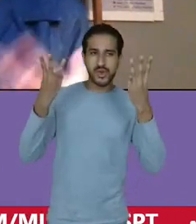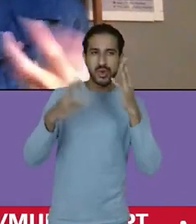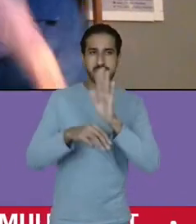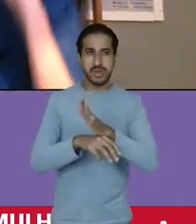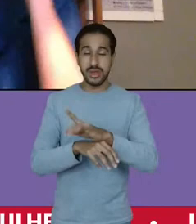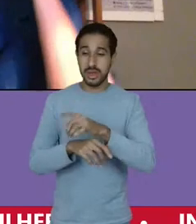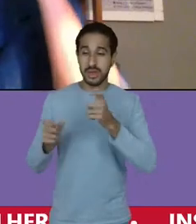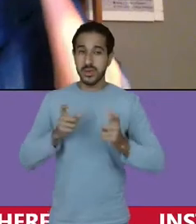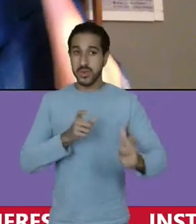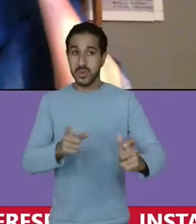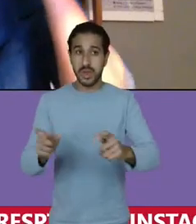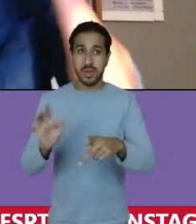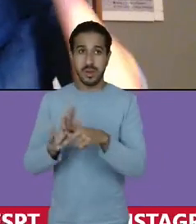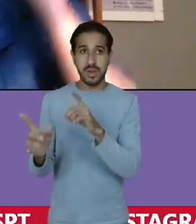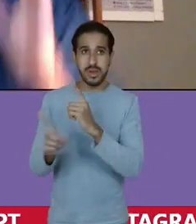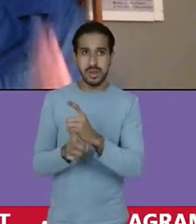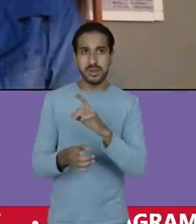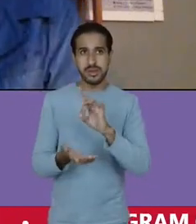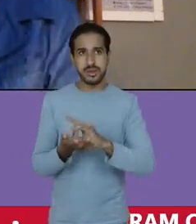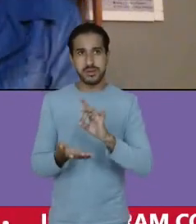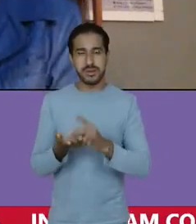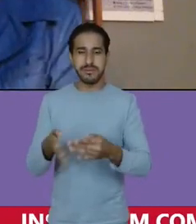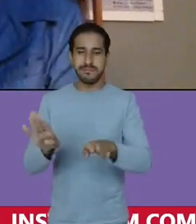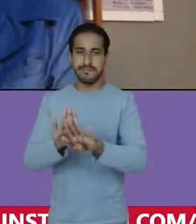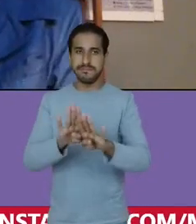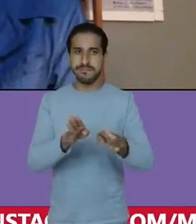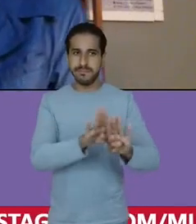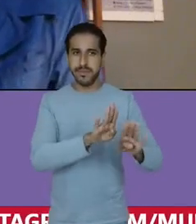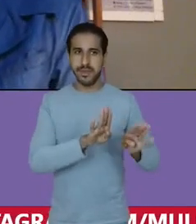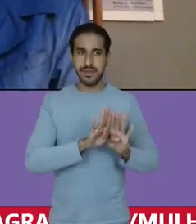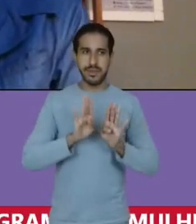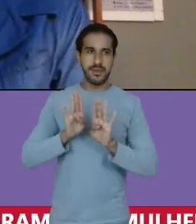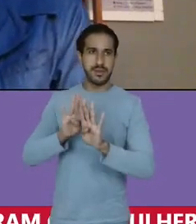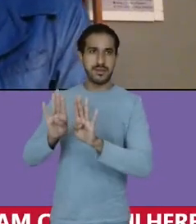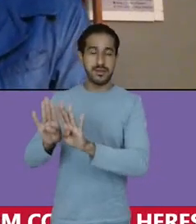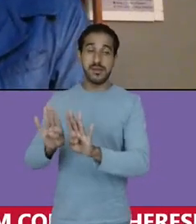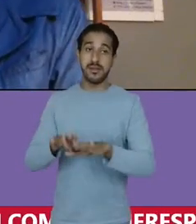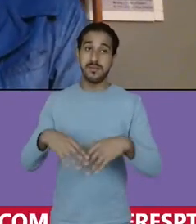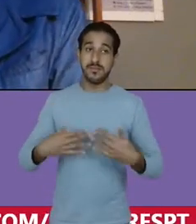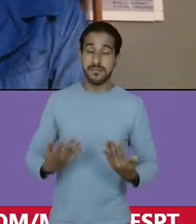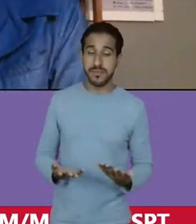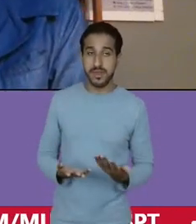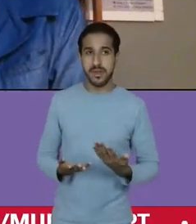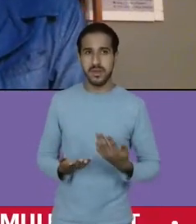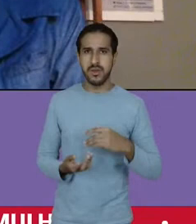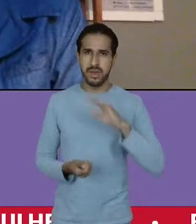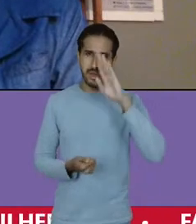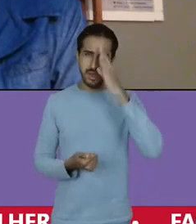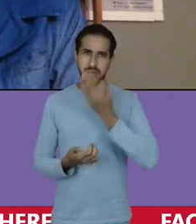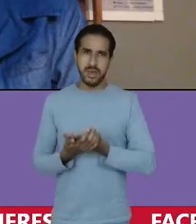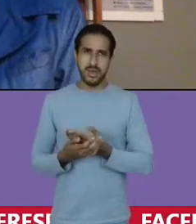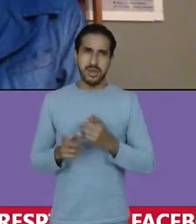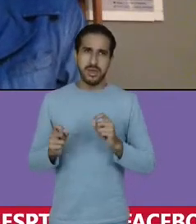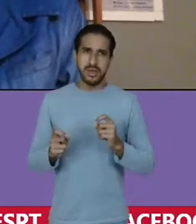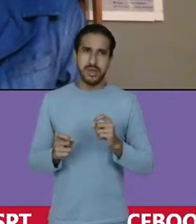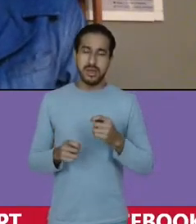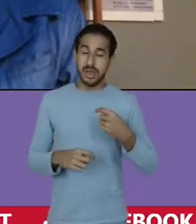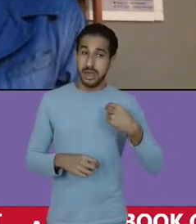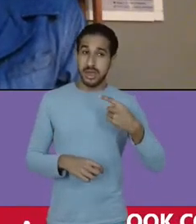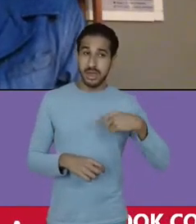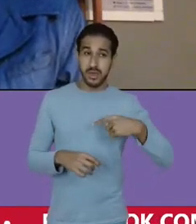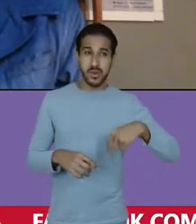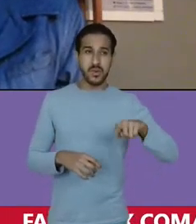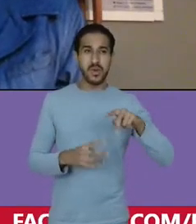cinemas, esses espaços de encontro realmente ficaram fechados. Então, assim, acho que, né, a ida para